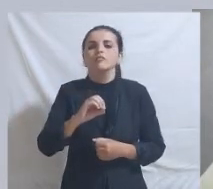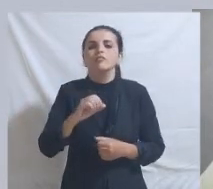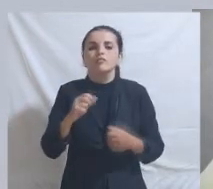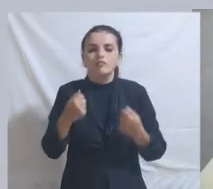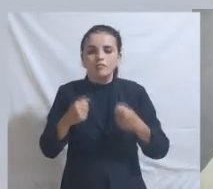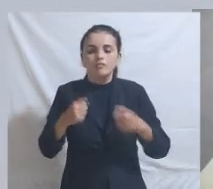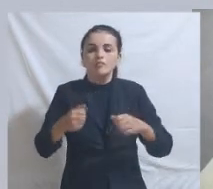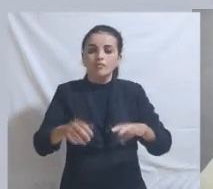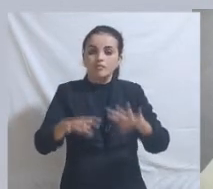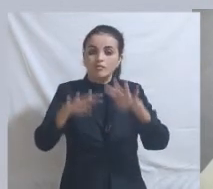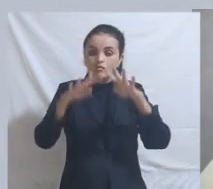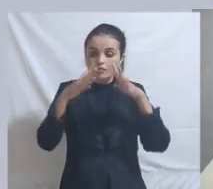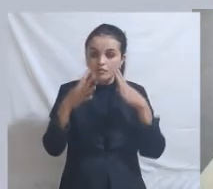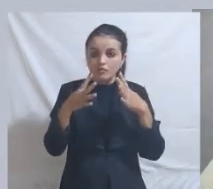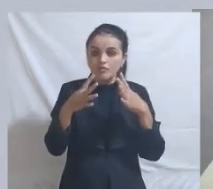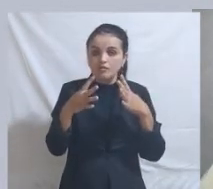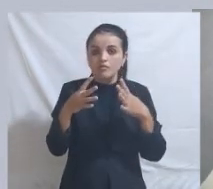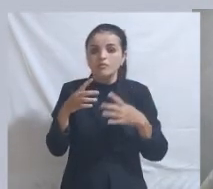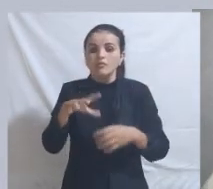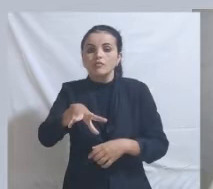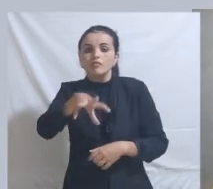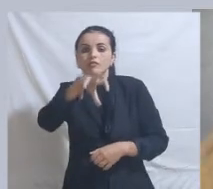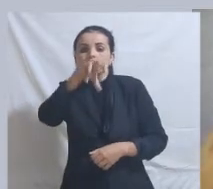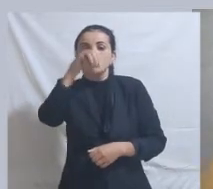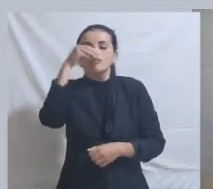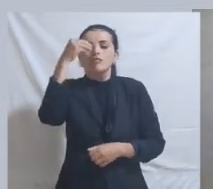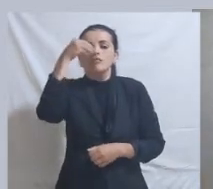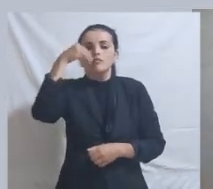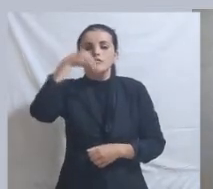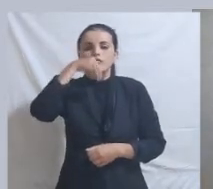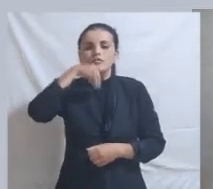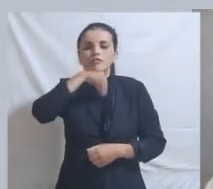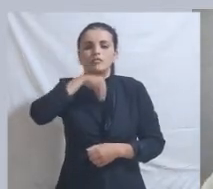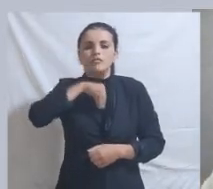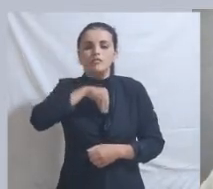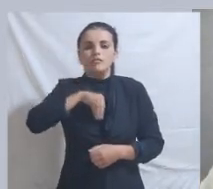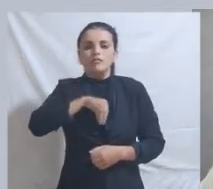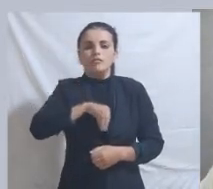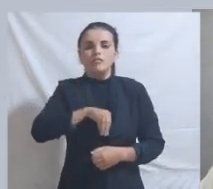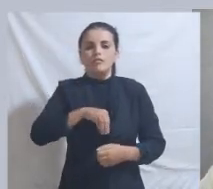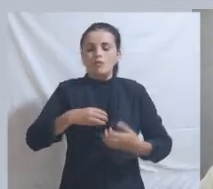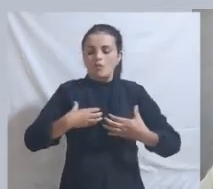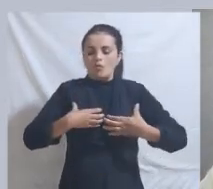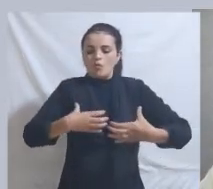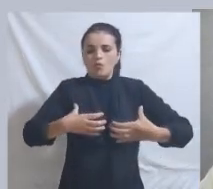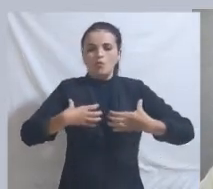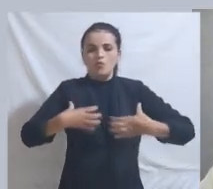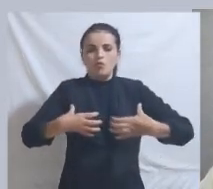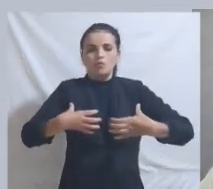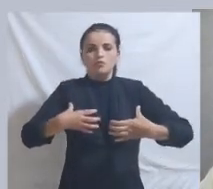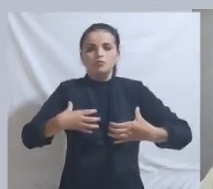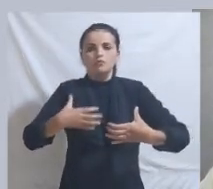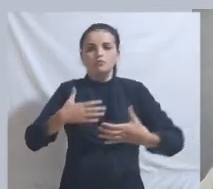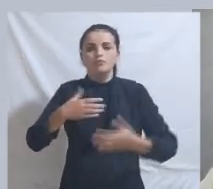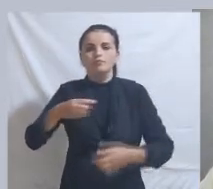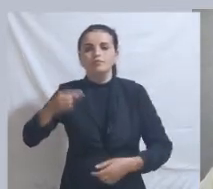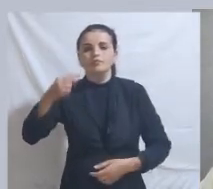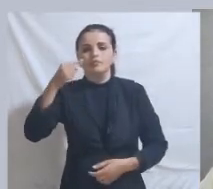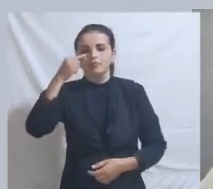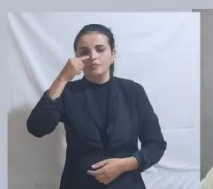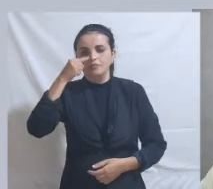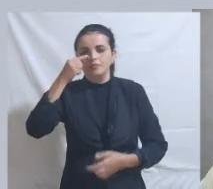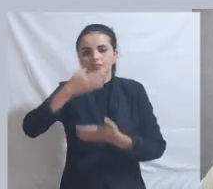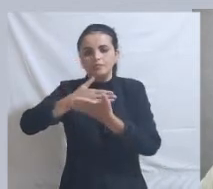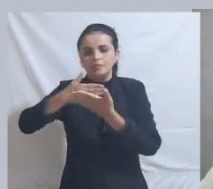só. O caminho que o ar percorre por todo o nosso sistema respiratório, ele começa pelo nosso nariz, passa pela nossa